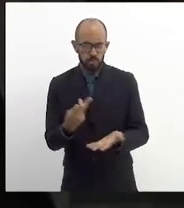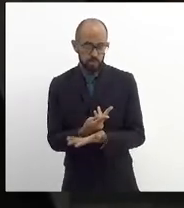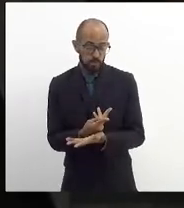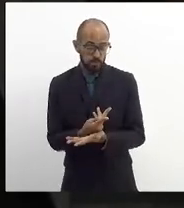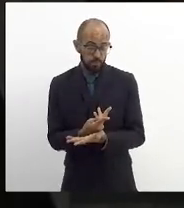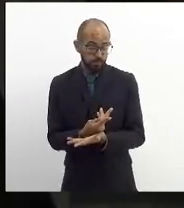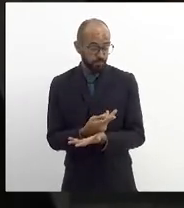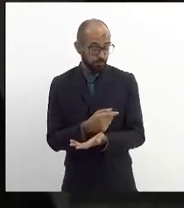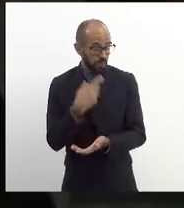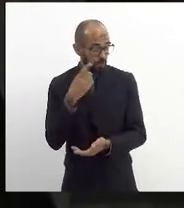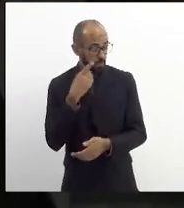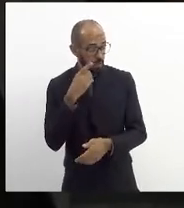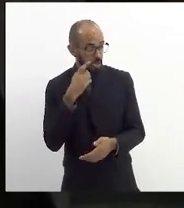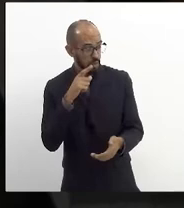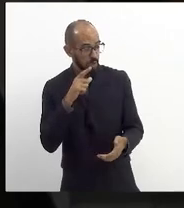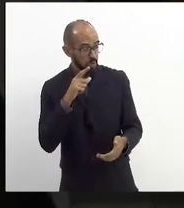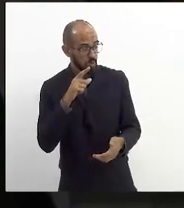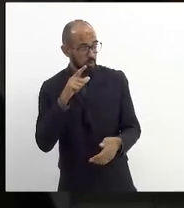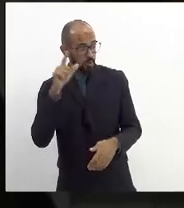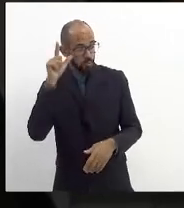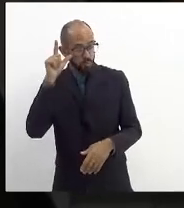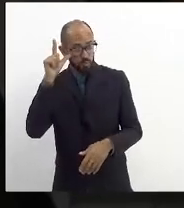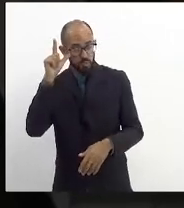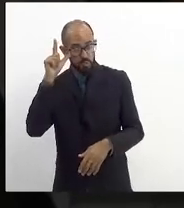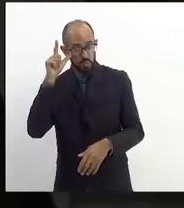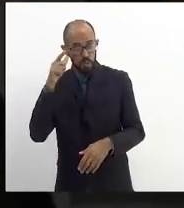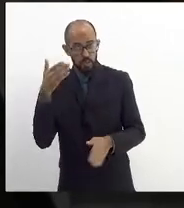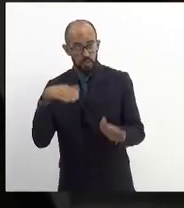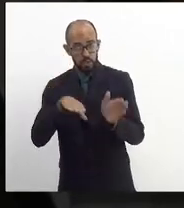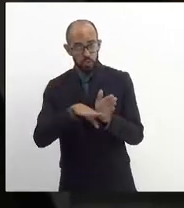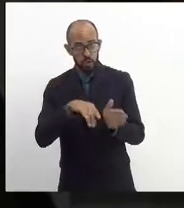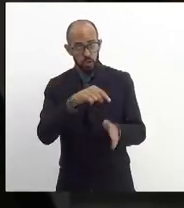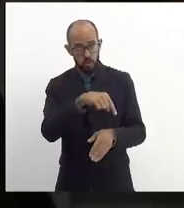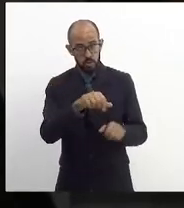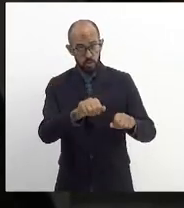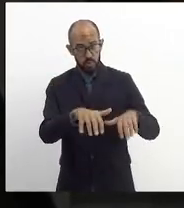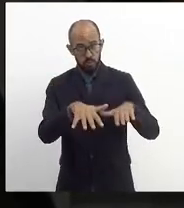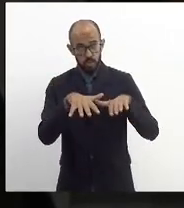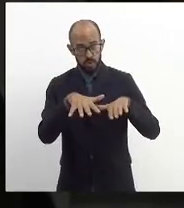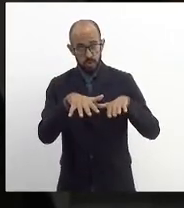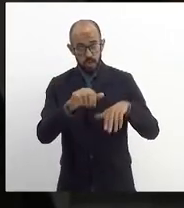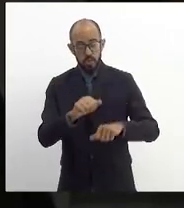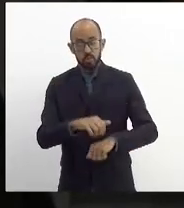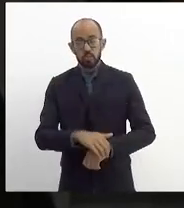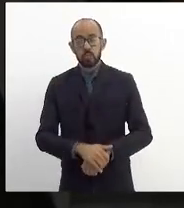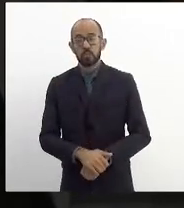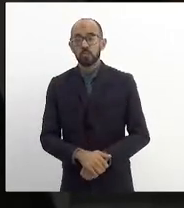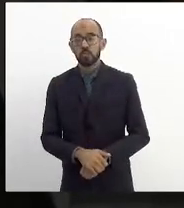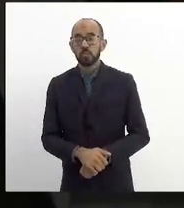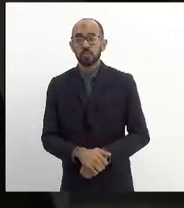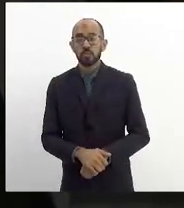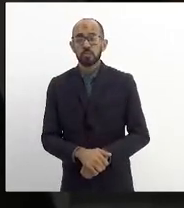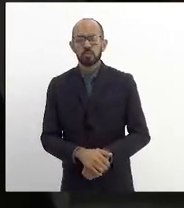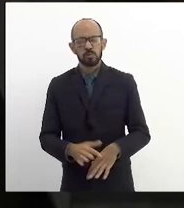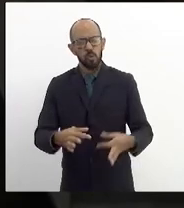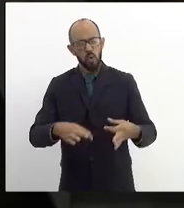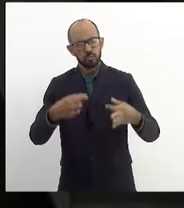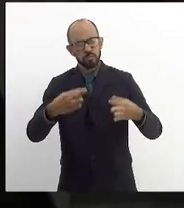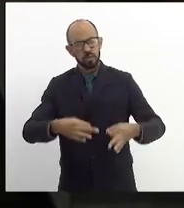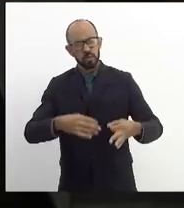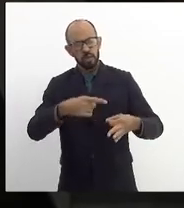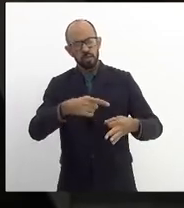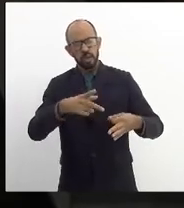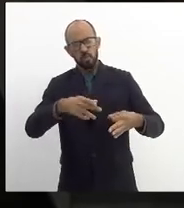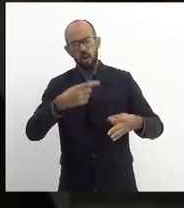deputada Lucinha acabou aqui de chegar no plenário tô restando seguramente como